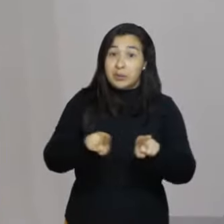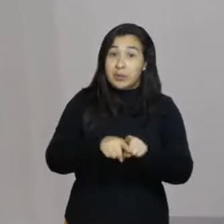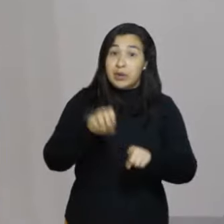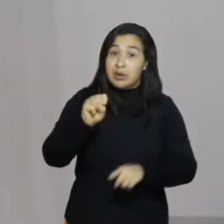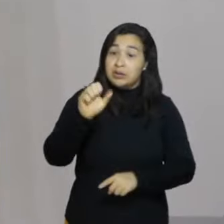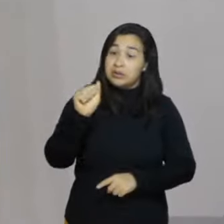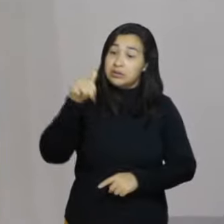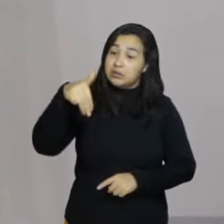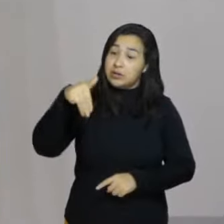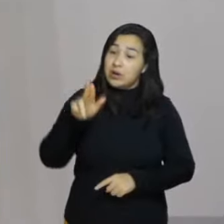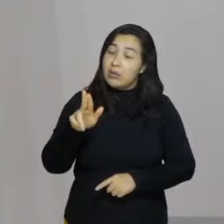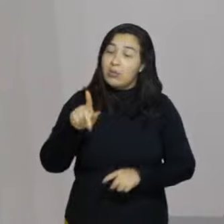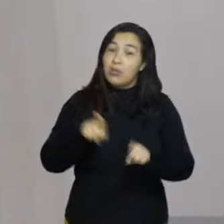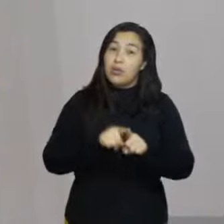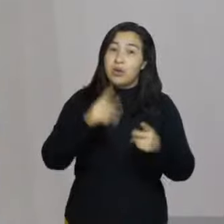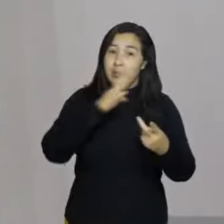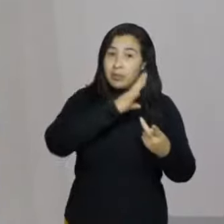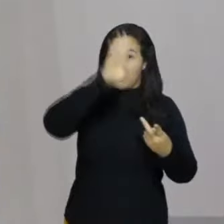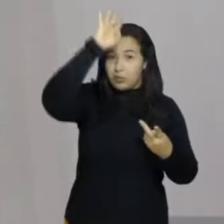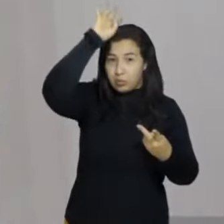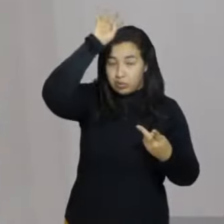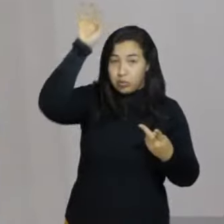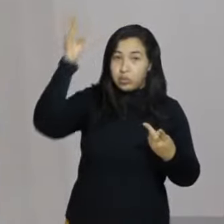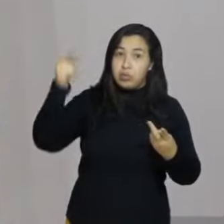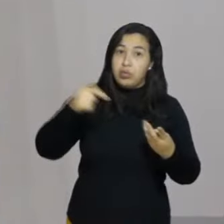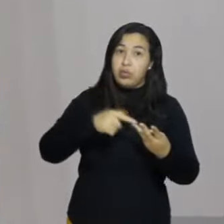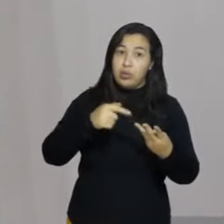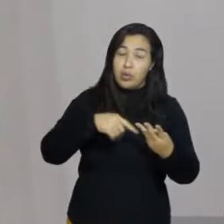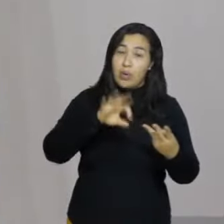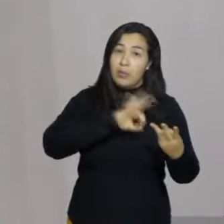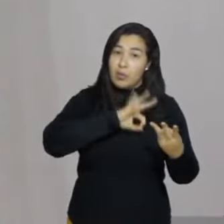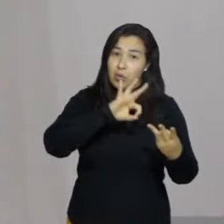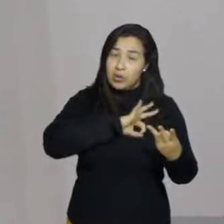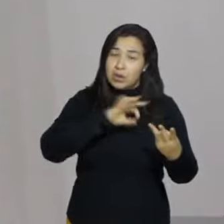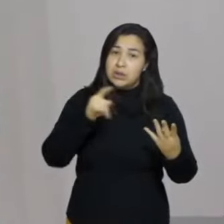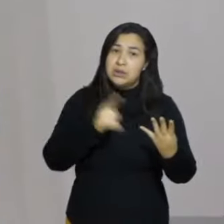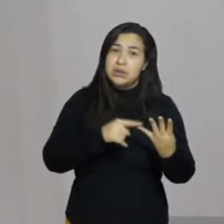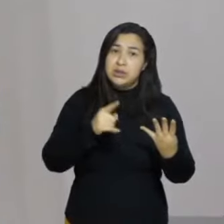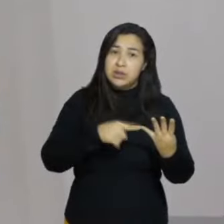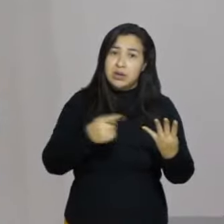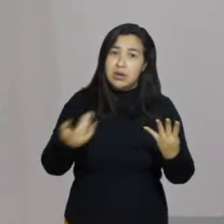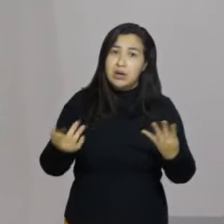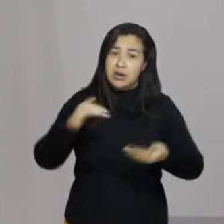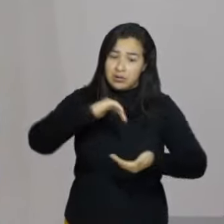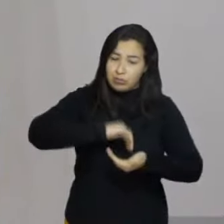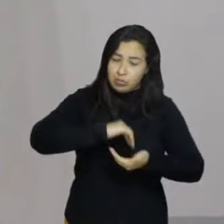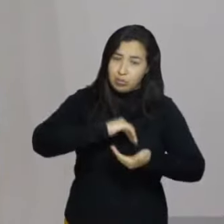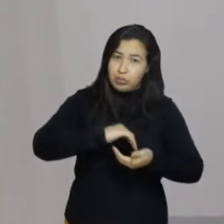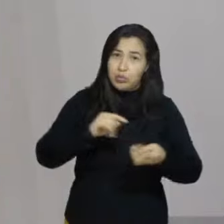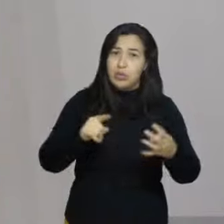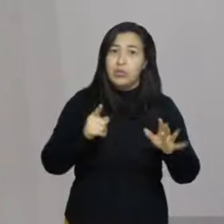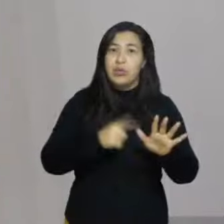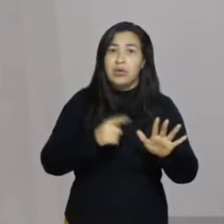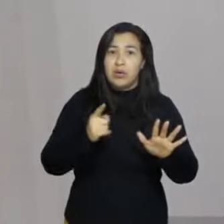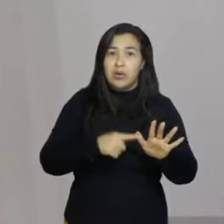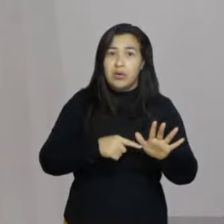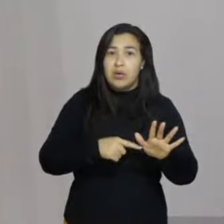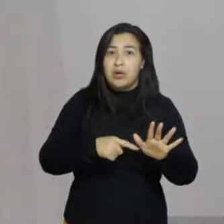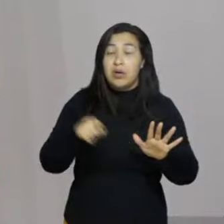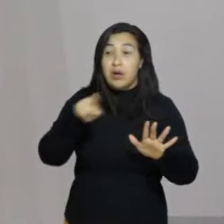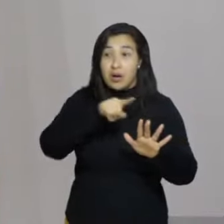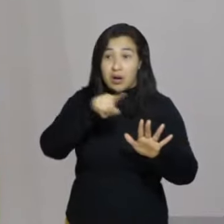bombeiros de Santa Catarina, Polícia Militar de Santa Catarina, Polícia Civil de Santa Catarina e também o Exército Brasileiro e as Forças